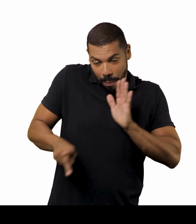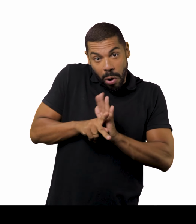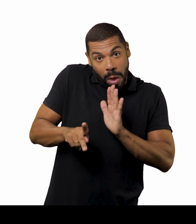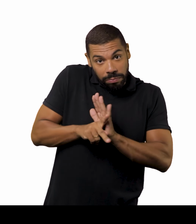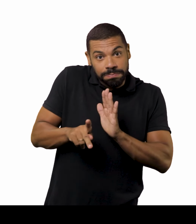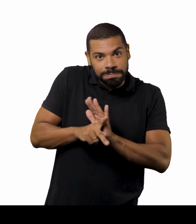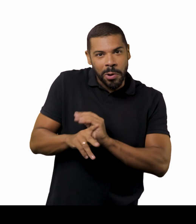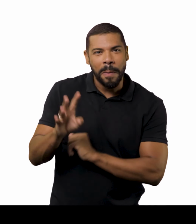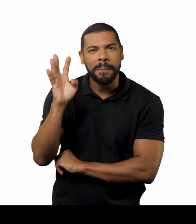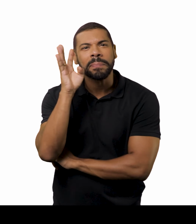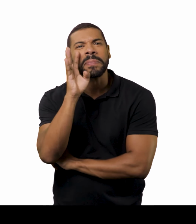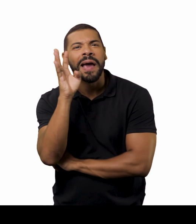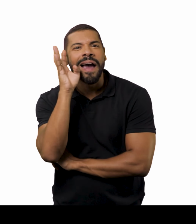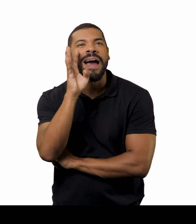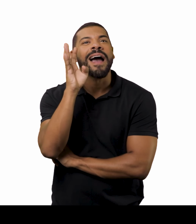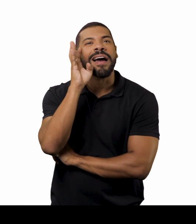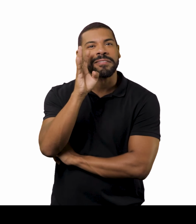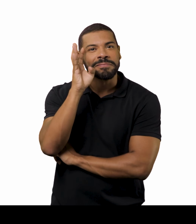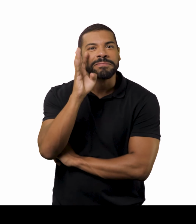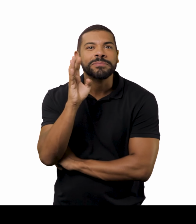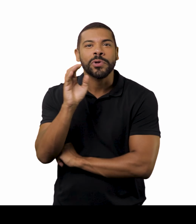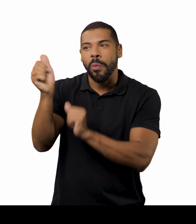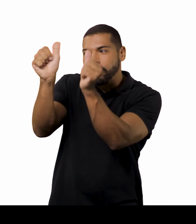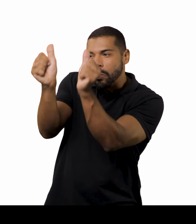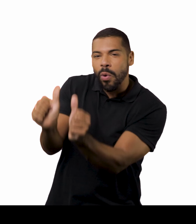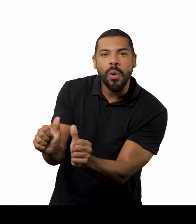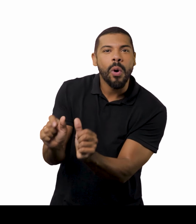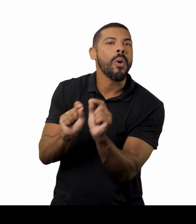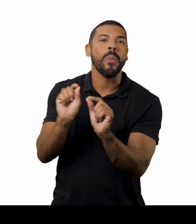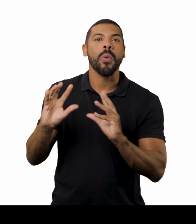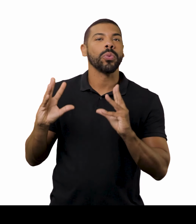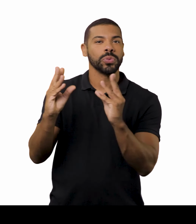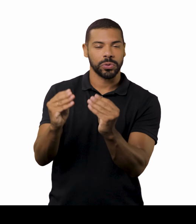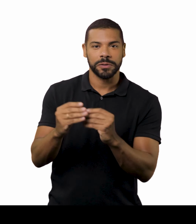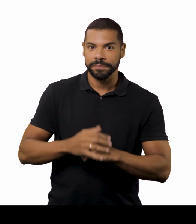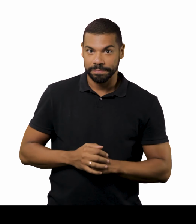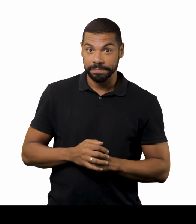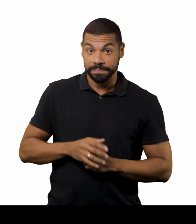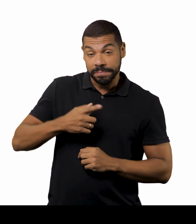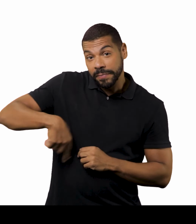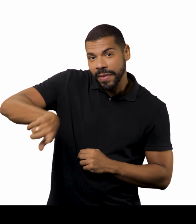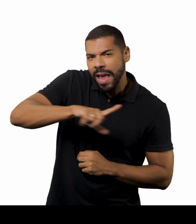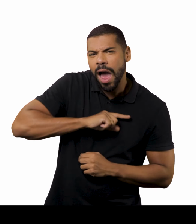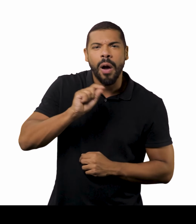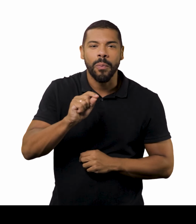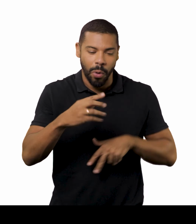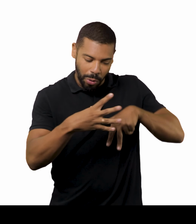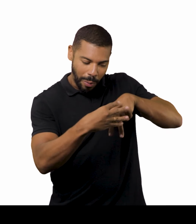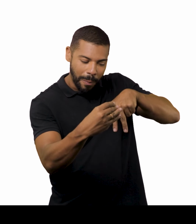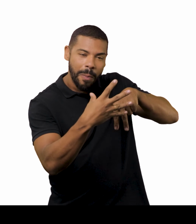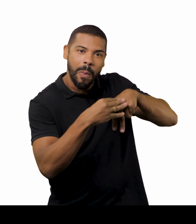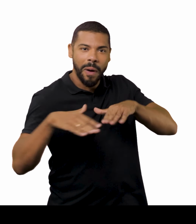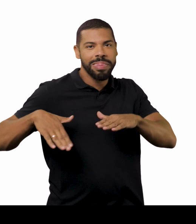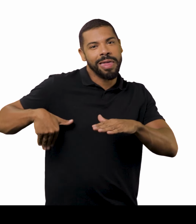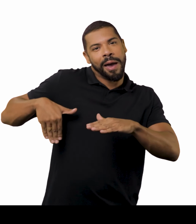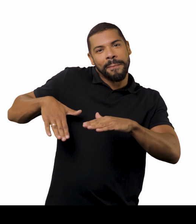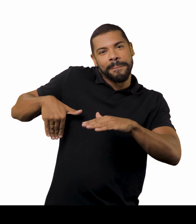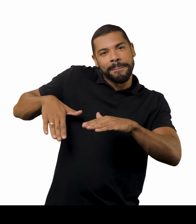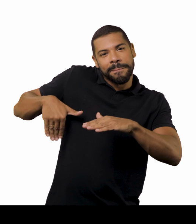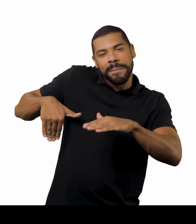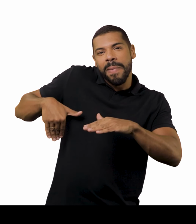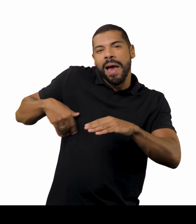do corpo. Então foi muito legal trazer isso para a roupa, para o biquíni, para o maiô. A coisa de ser moda praia deixou a gente